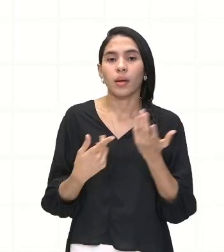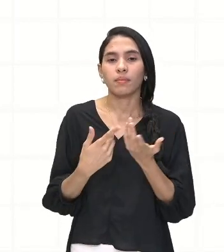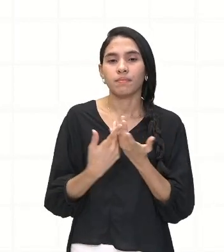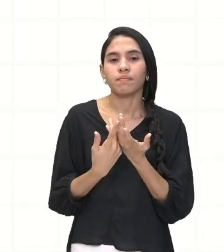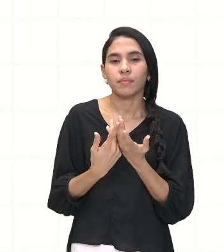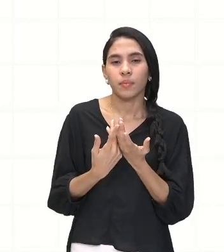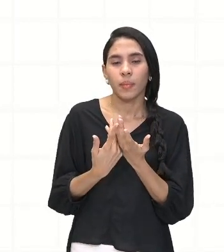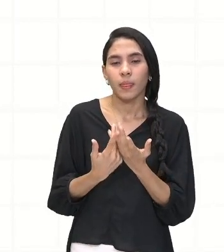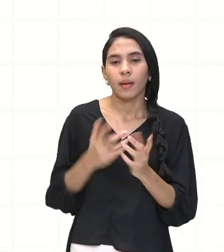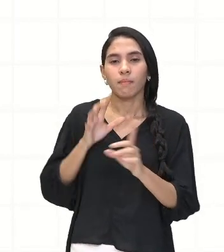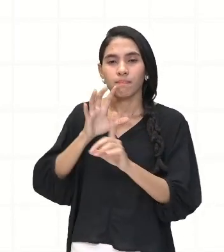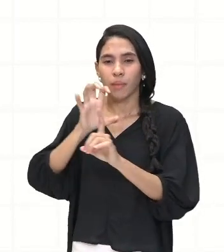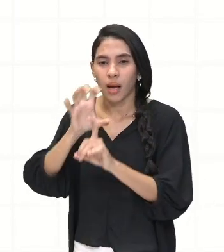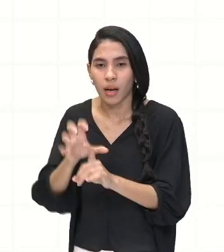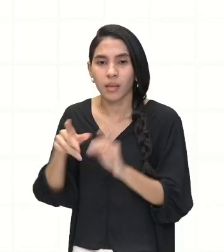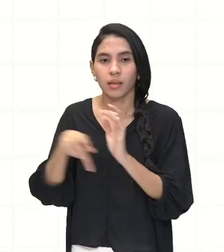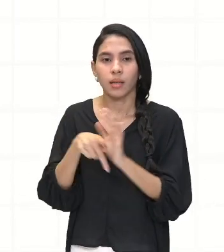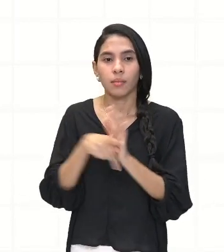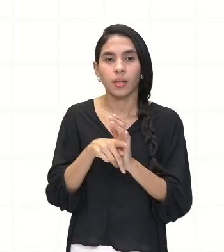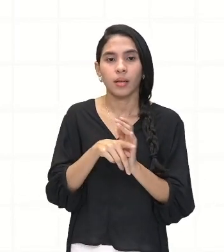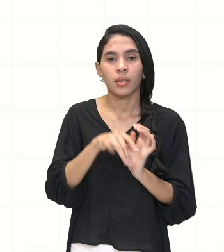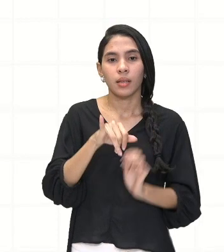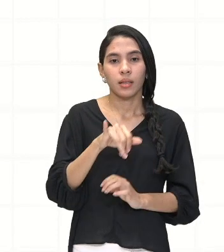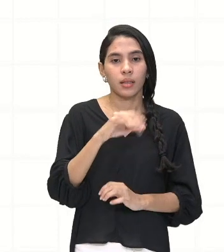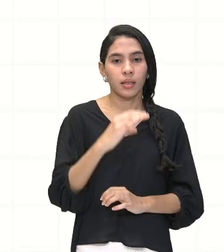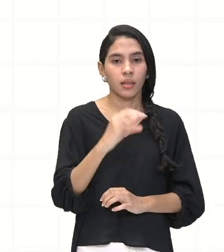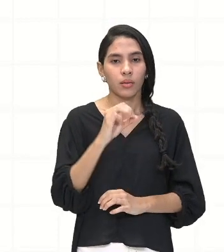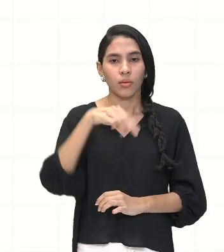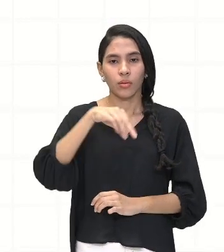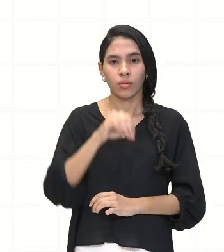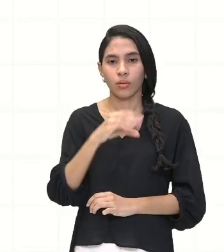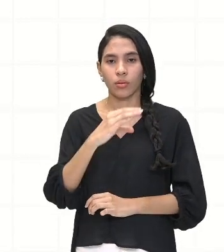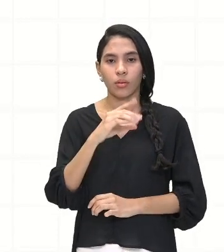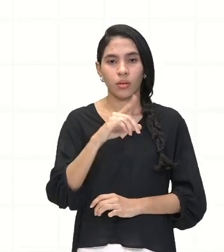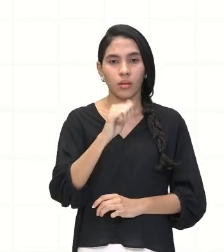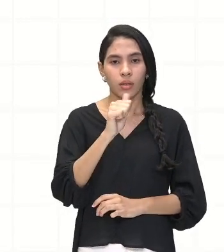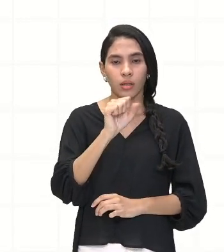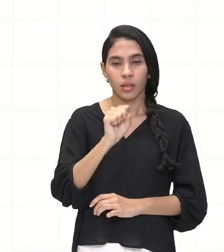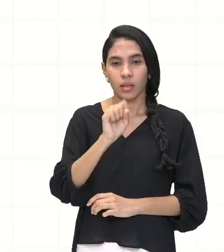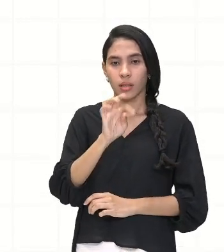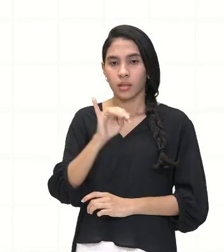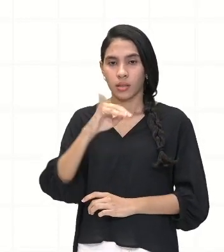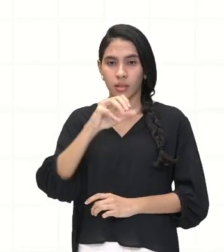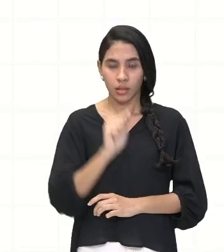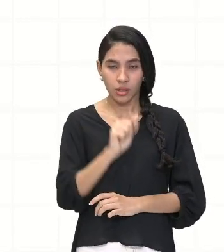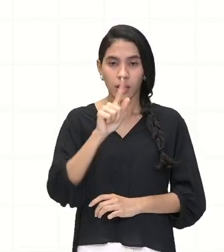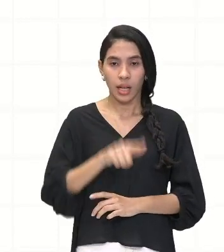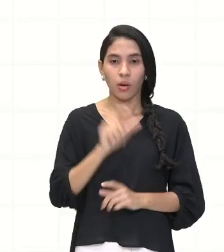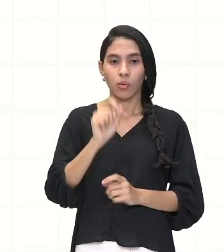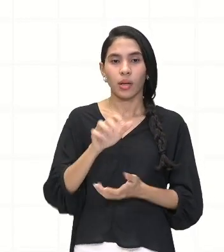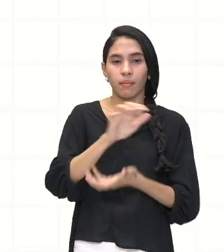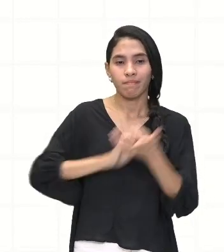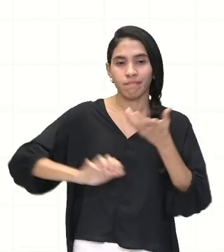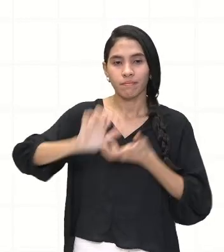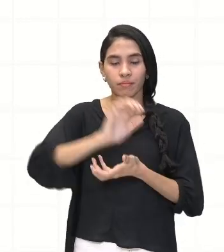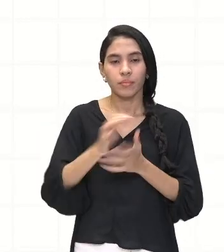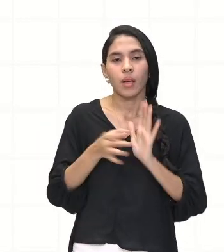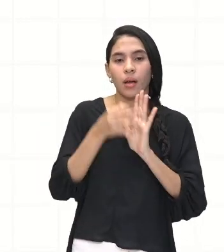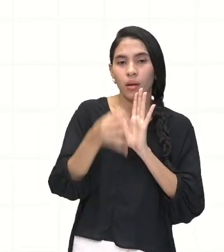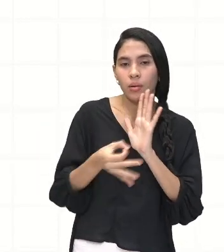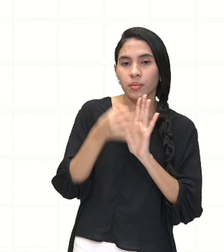e iconoclastia. Iconoclastia é quando ocorre um movimento de crítica